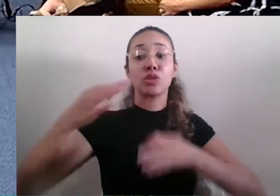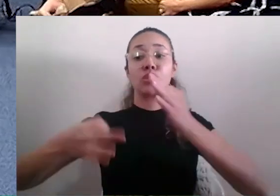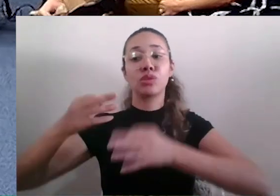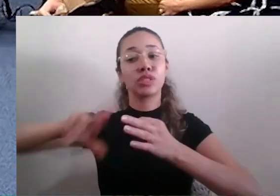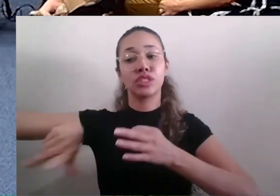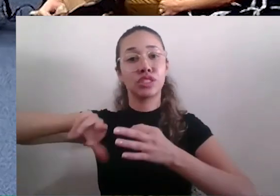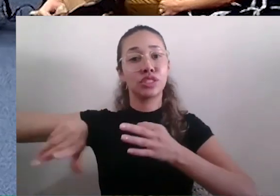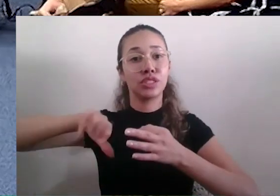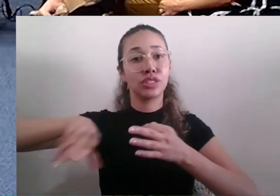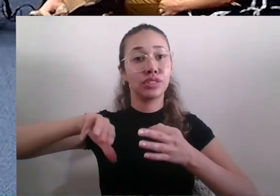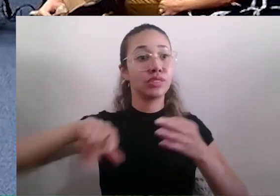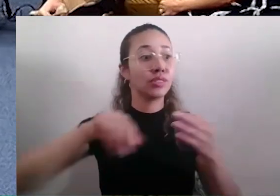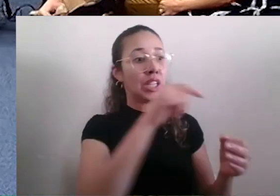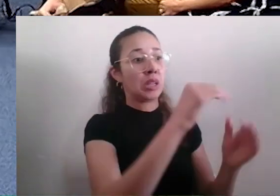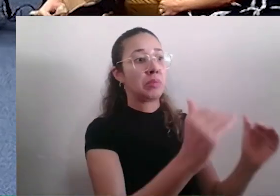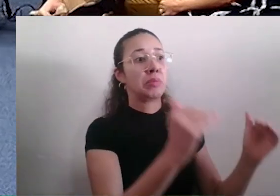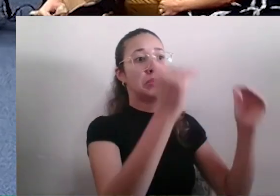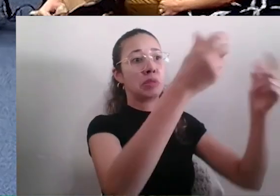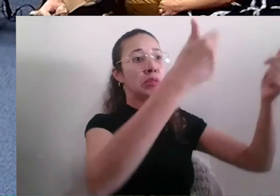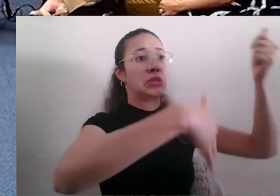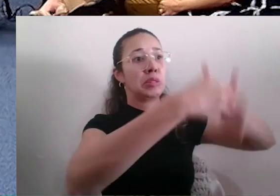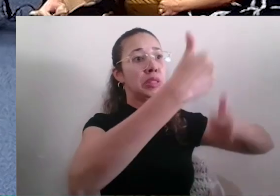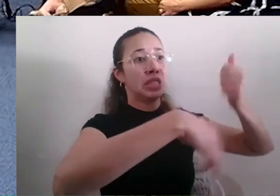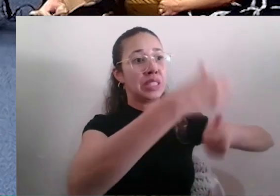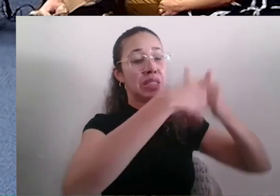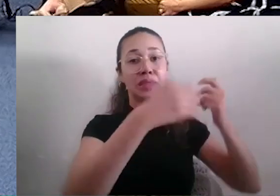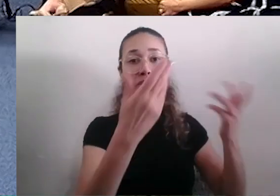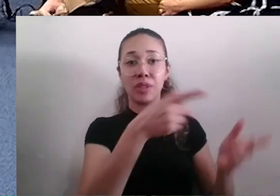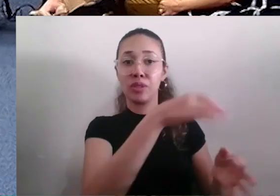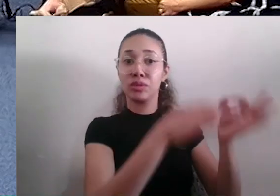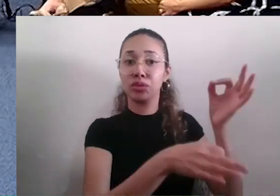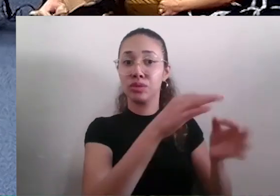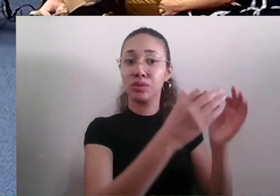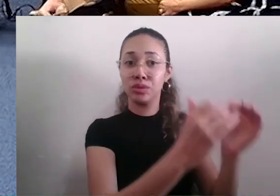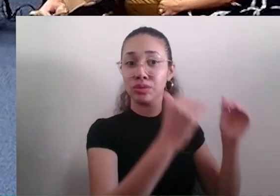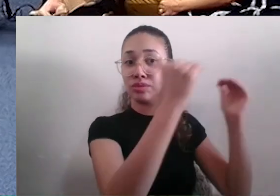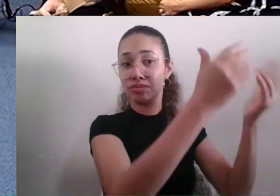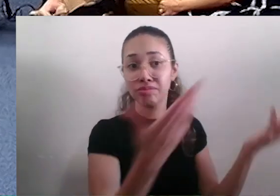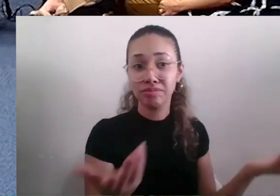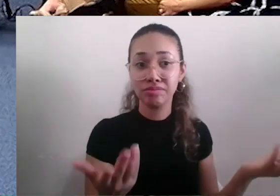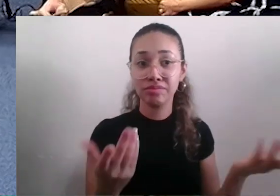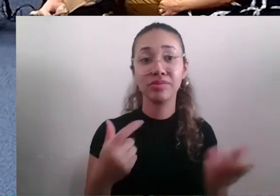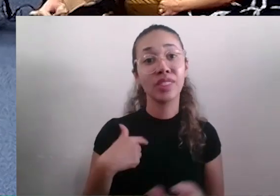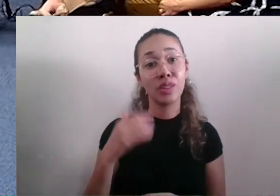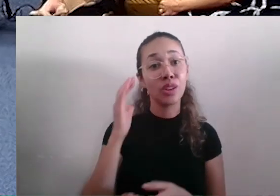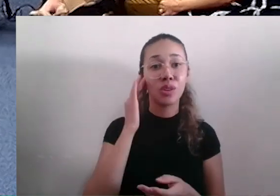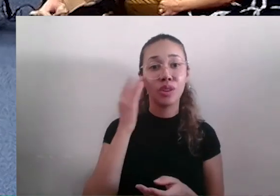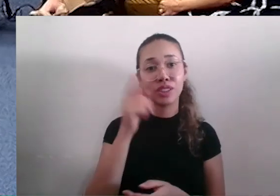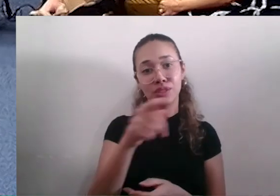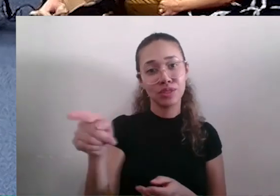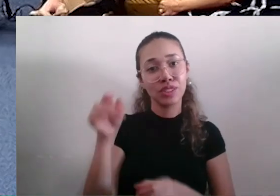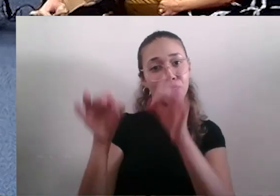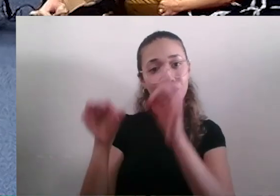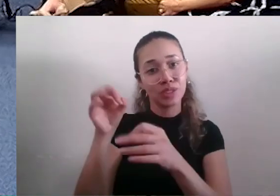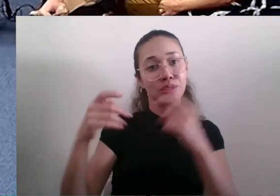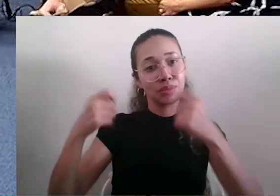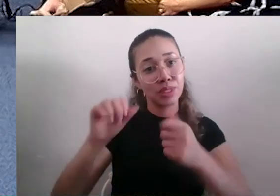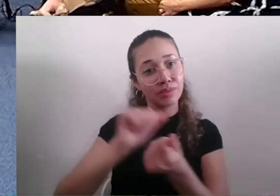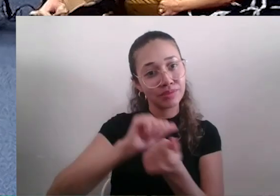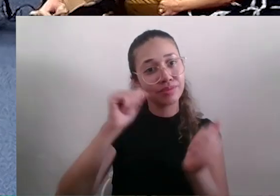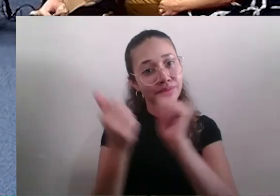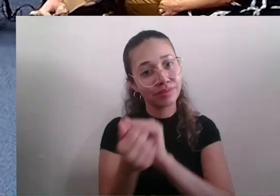entendo sabe que eu não sou juíza que nem ele então isso é um problema que eu acho que vocês têm realmente eu acho que tem tem que tentar se